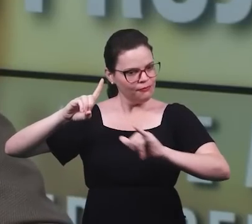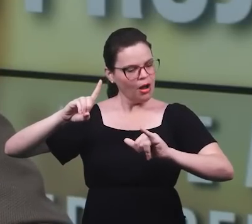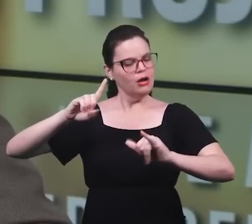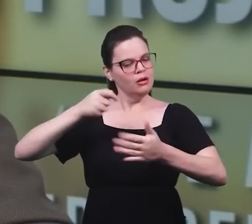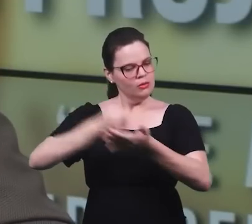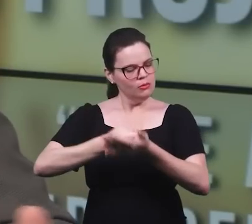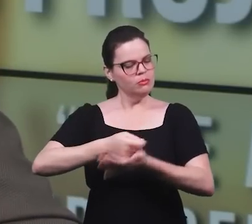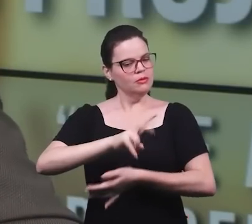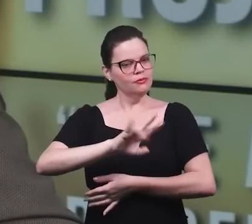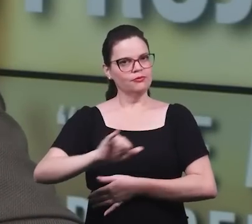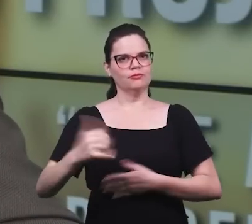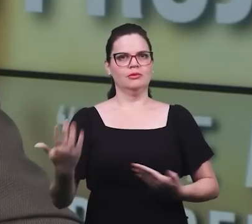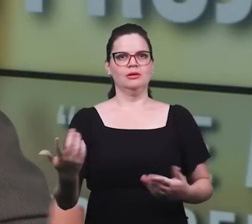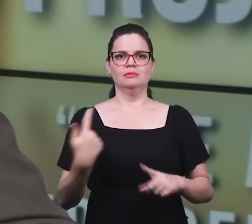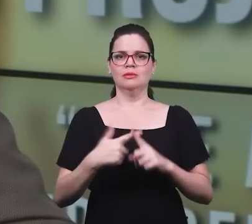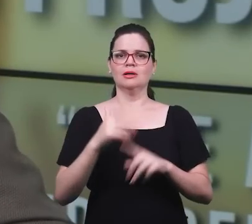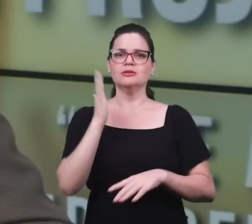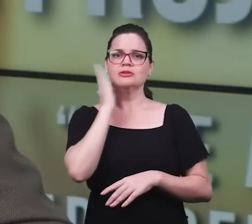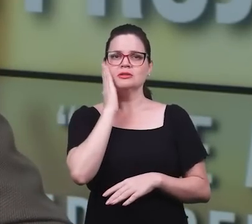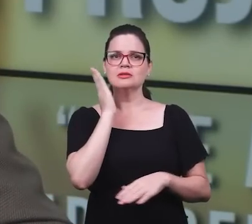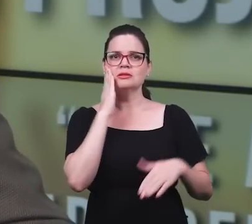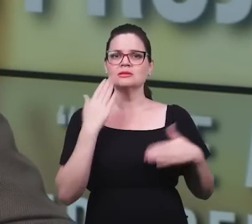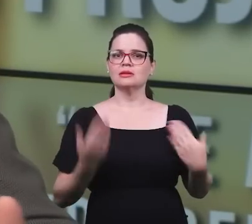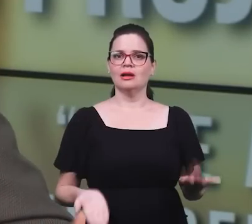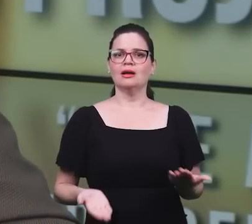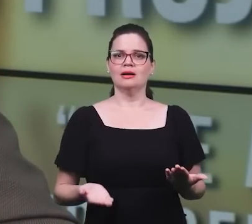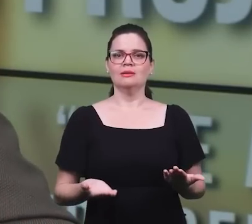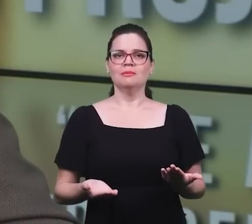pais de Obadias já tinham passado, já tinham